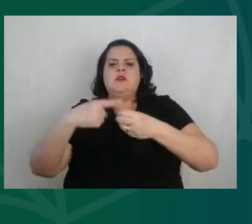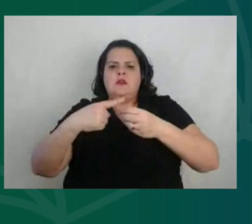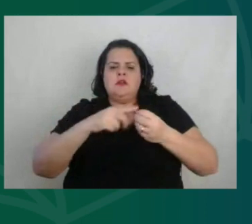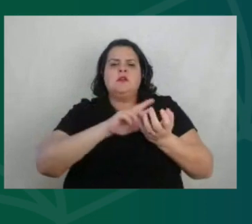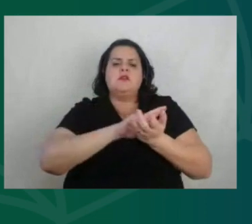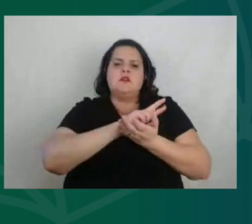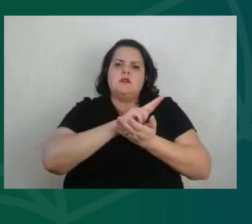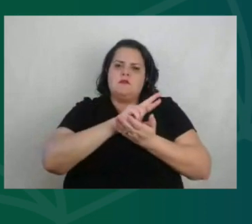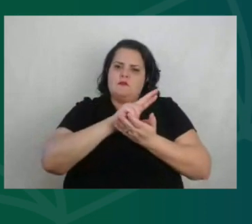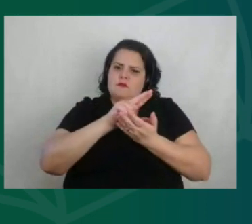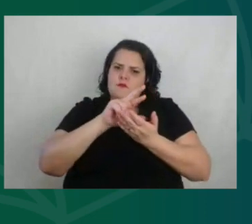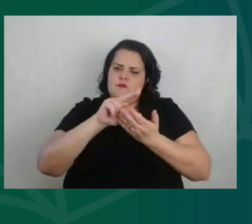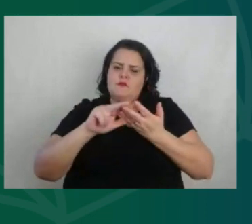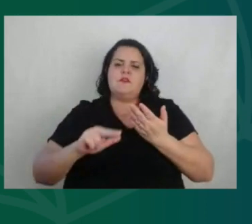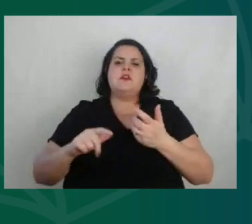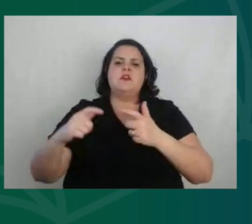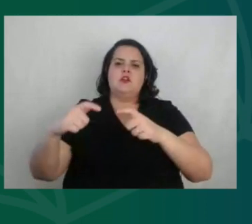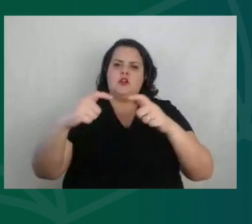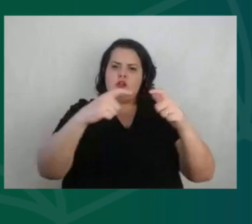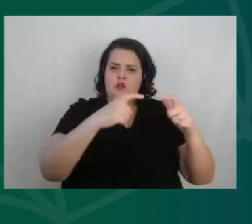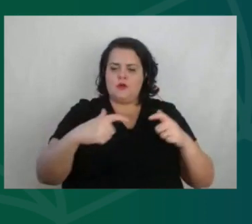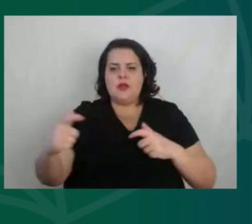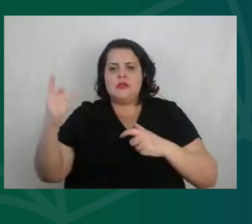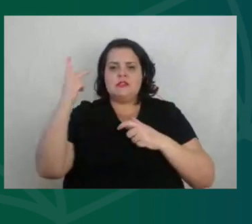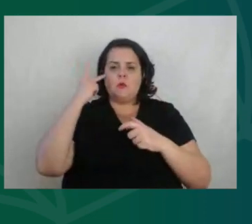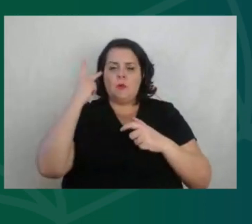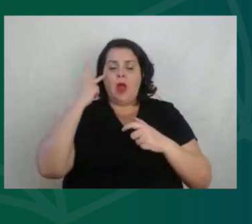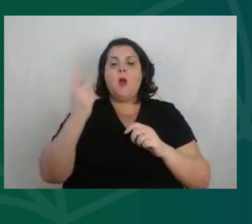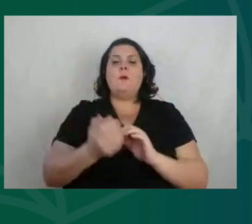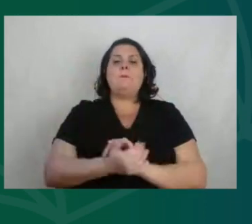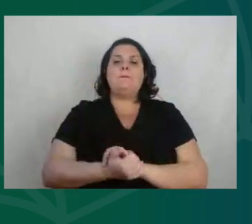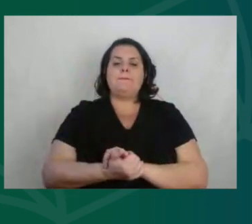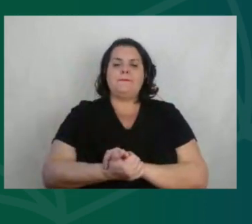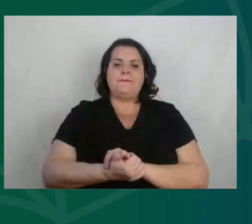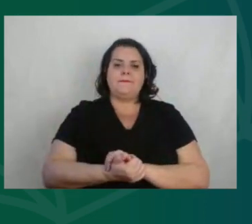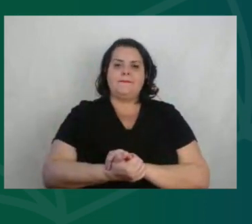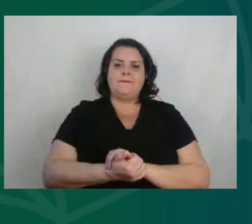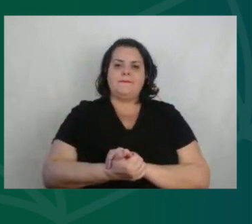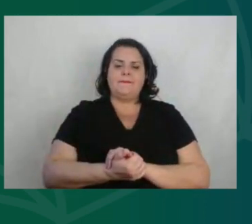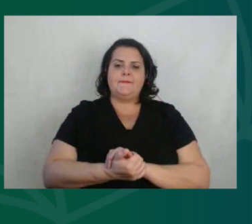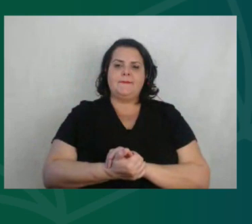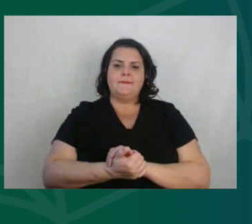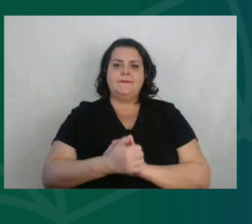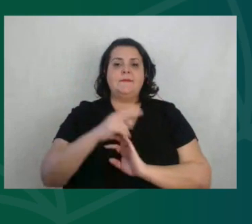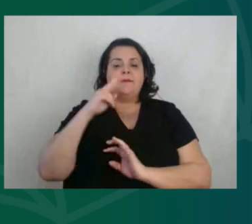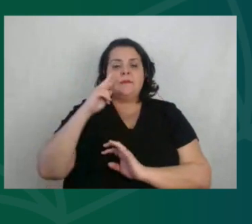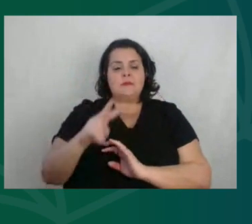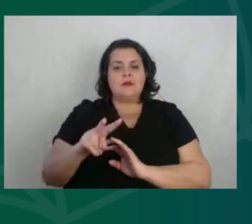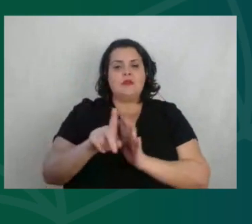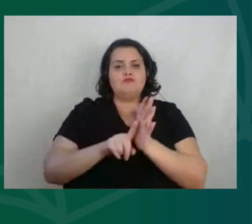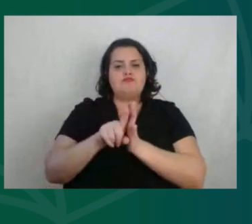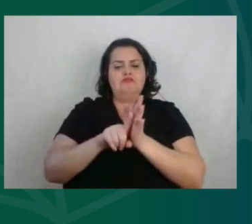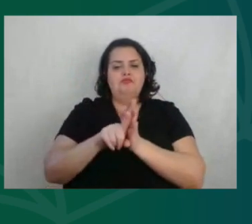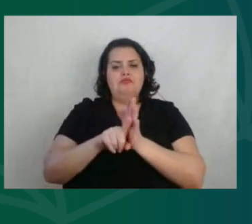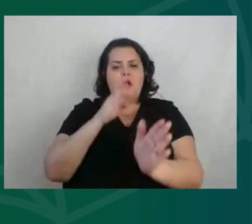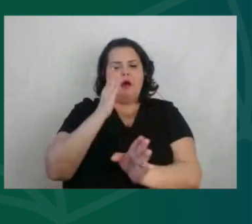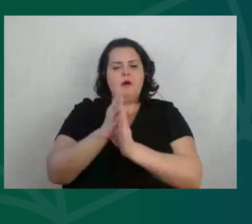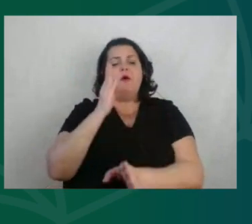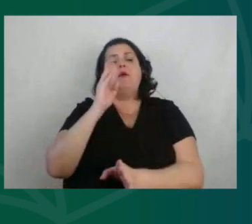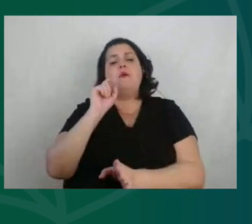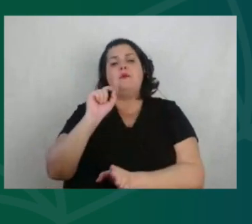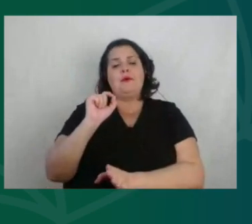da capital, da cidade de São Paulo. Pode passar. E nessa avaliação, o que ficou muito claro,